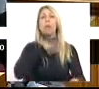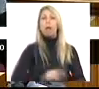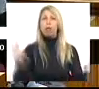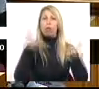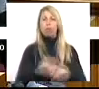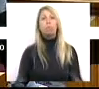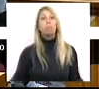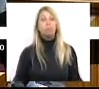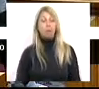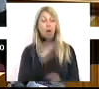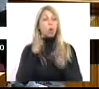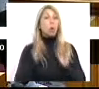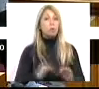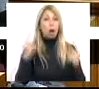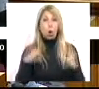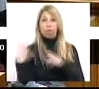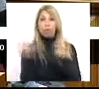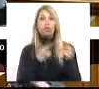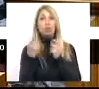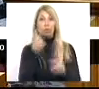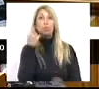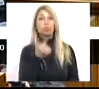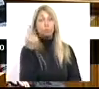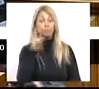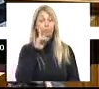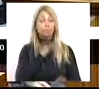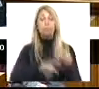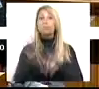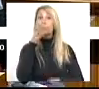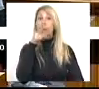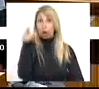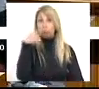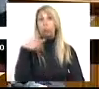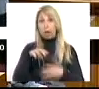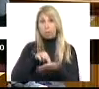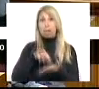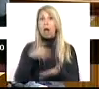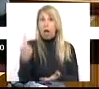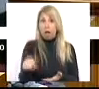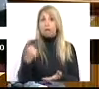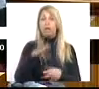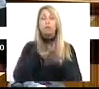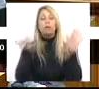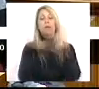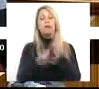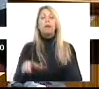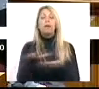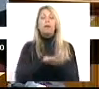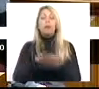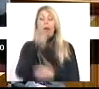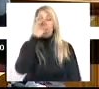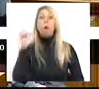uma discussão na especialidade, que as senhoras e os senhores deputados também tiveram a oportunidade de assistir, sobre a Lei de Bases do Ambiente, onde